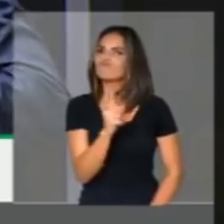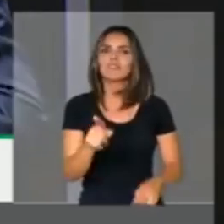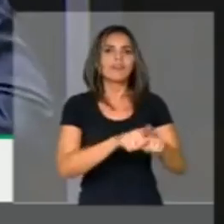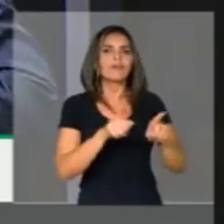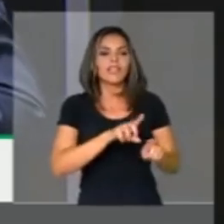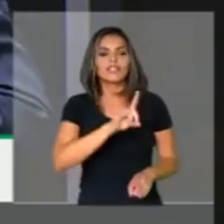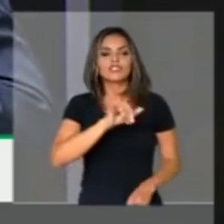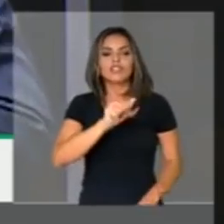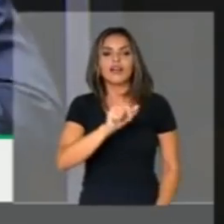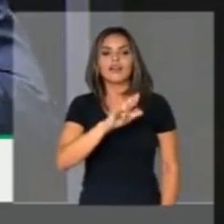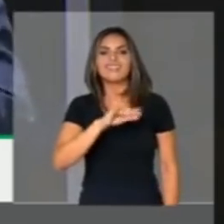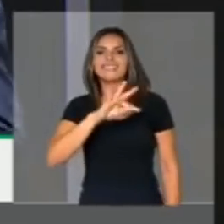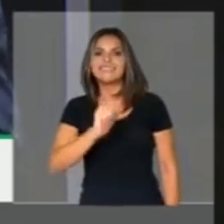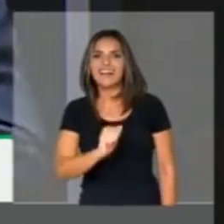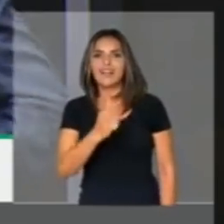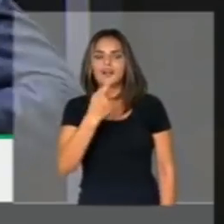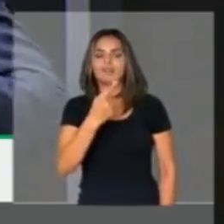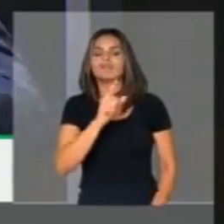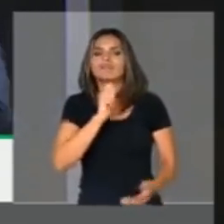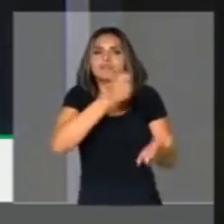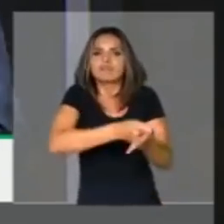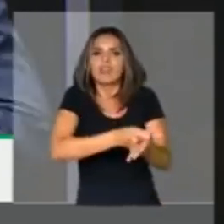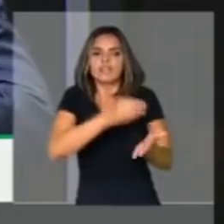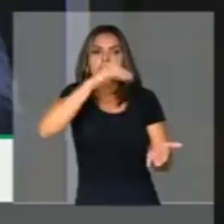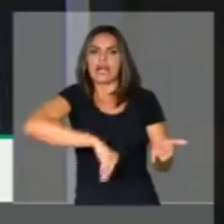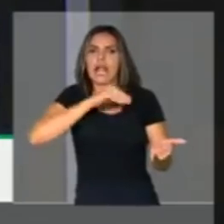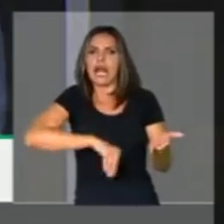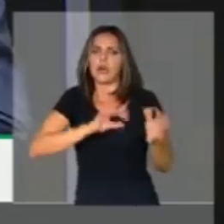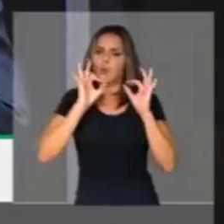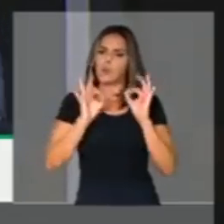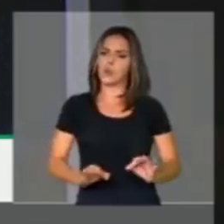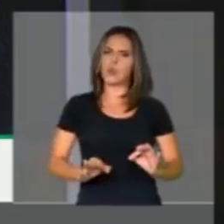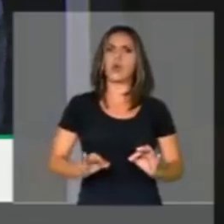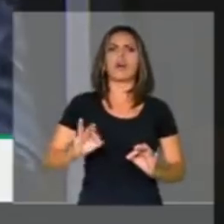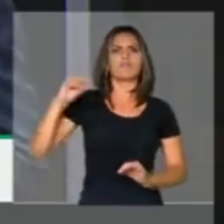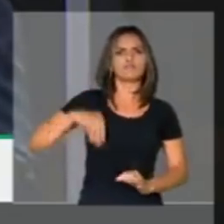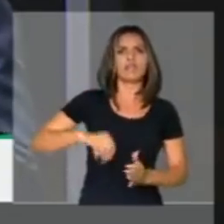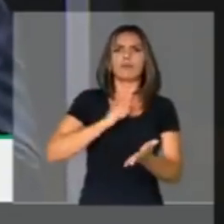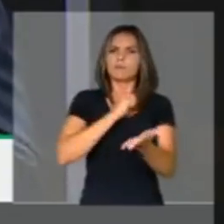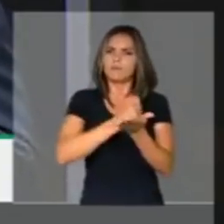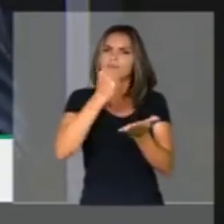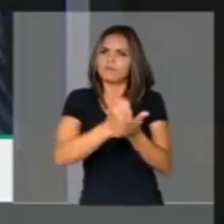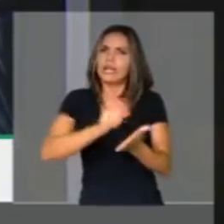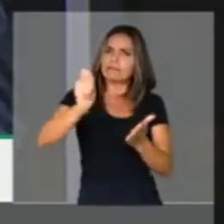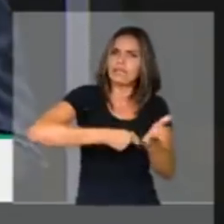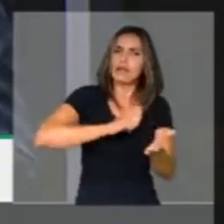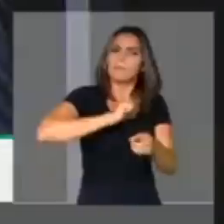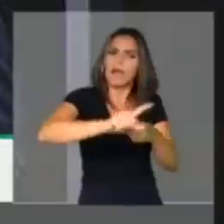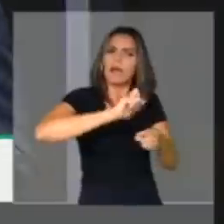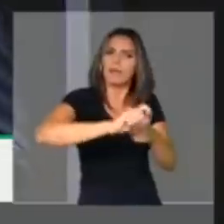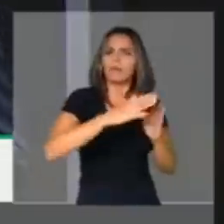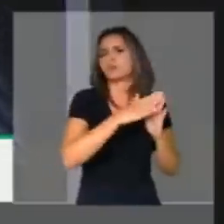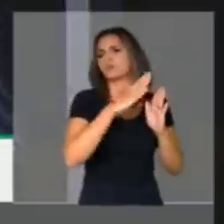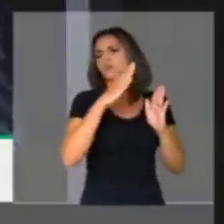Que diarista que tem o trabalho estável, salário fixo, formal, com a contribuição arrecadada durante todo o